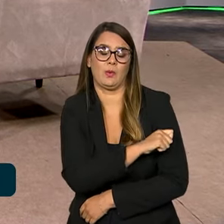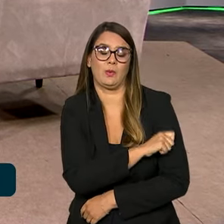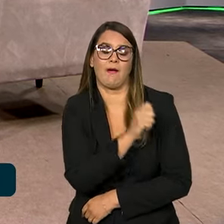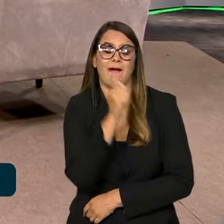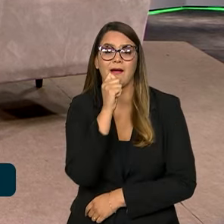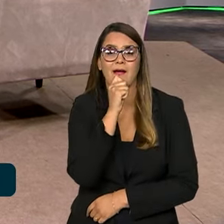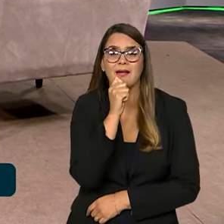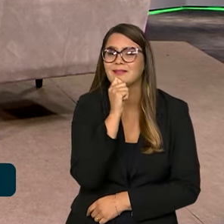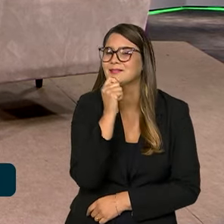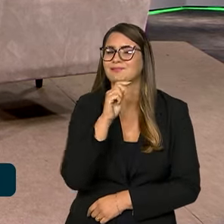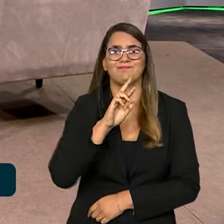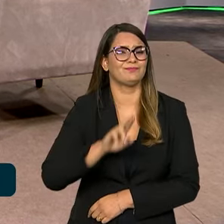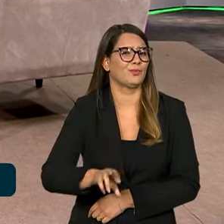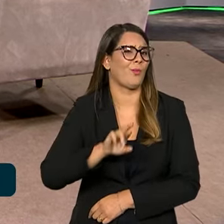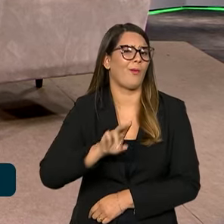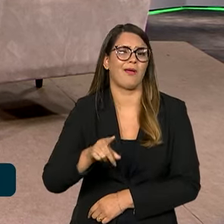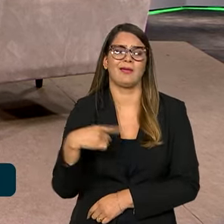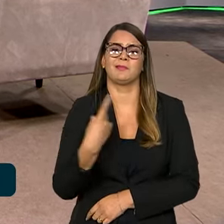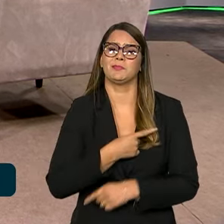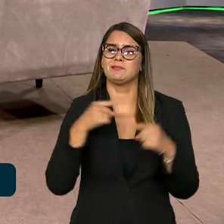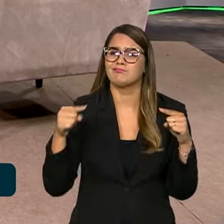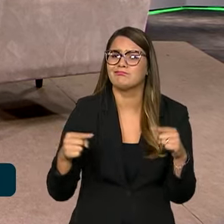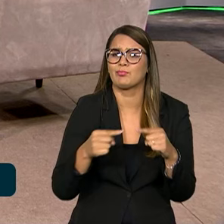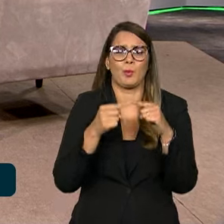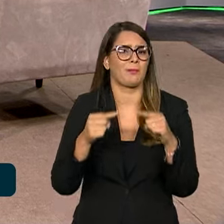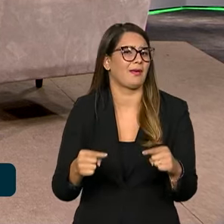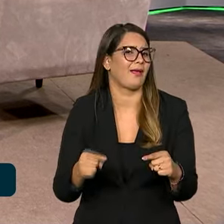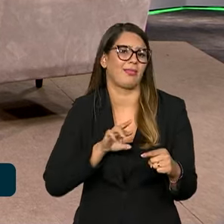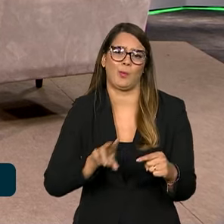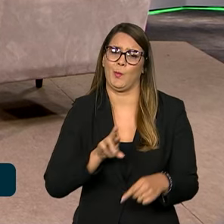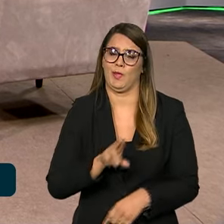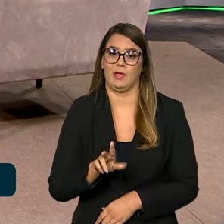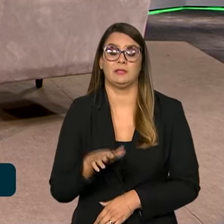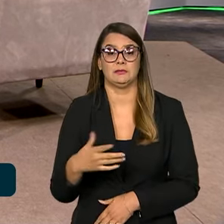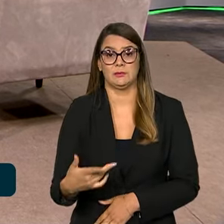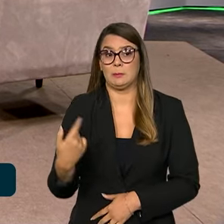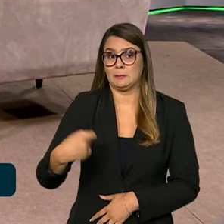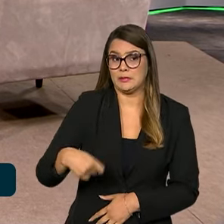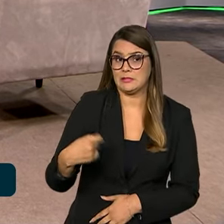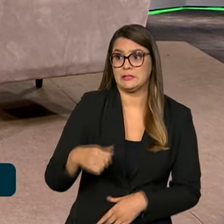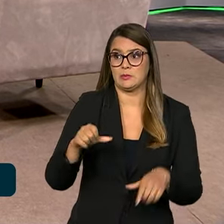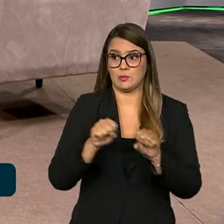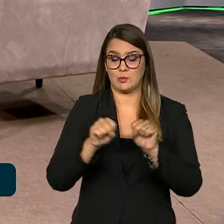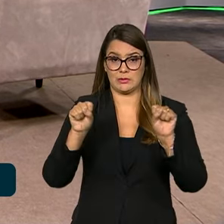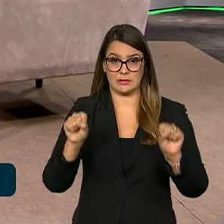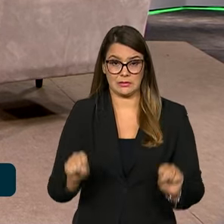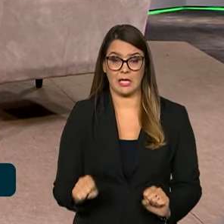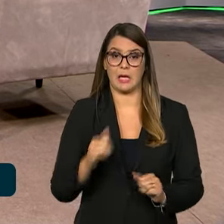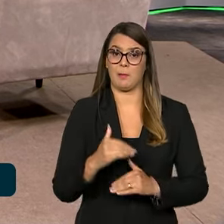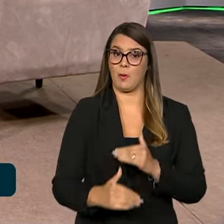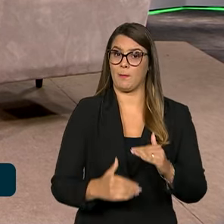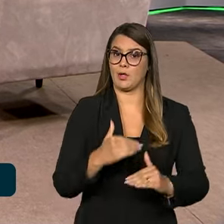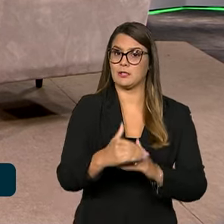ainda tá distante de onde ela deveria estar e diante do esperado isso exige dos sistemas um processo